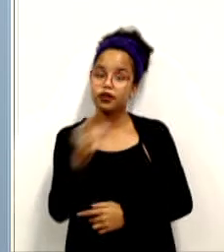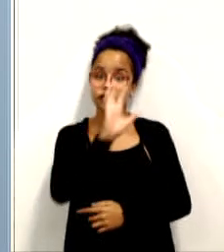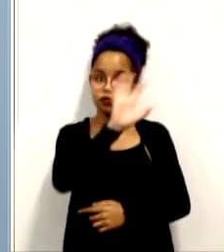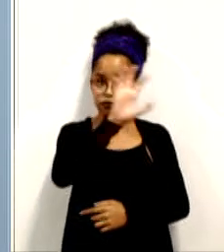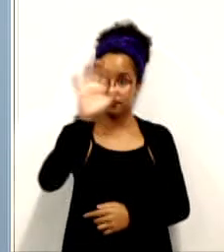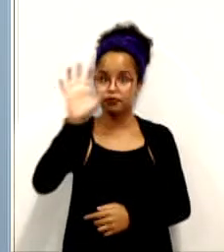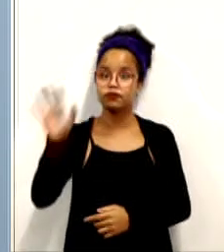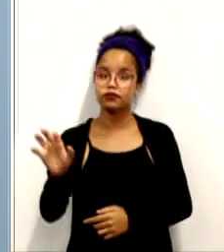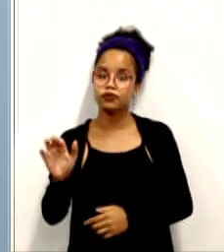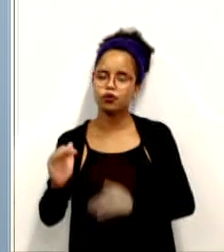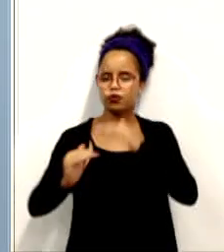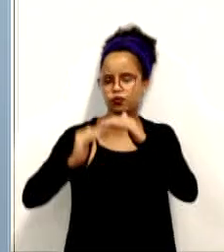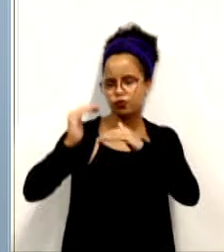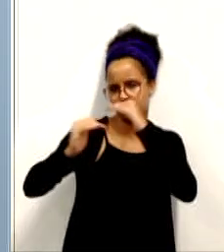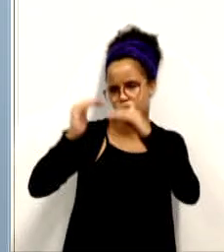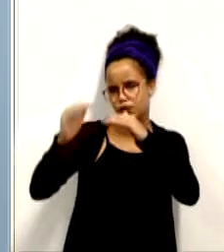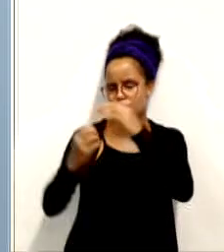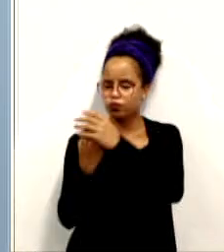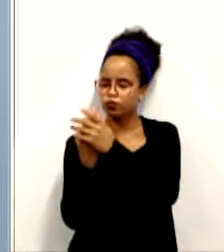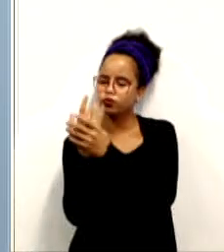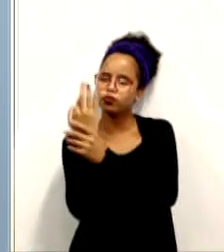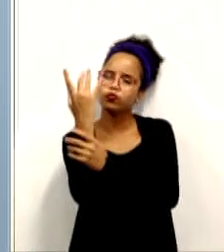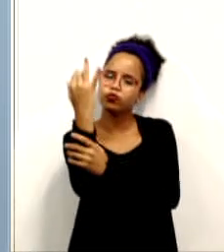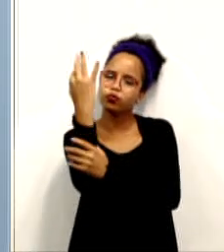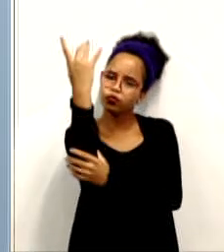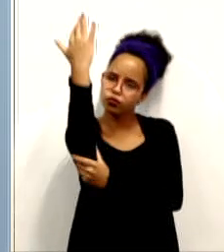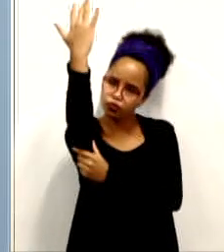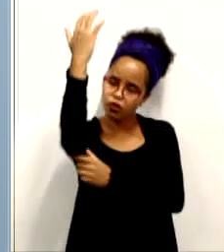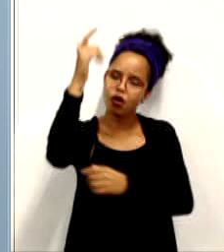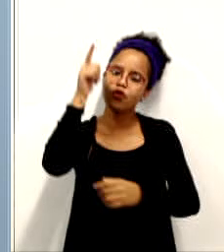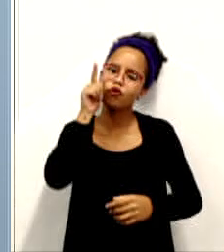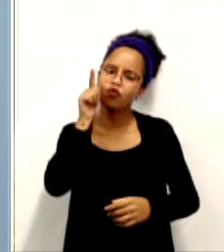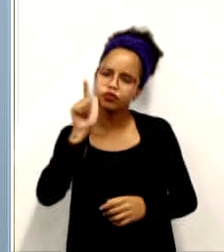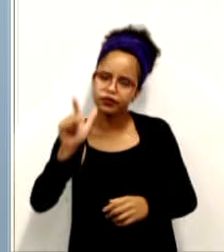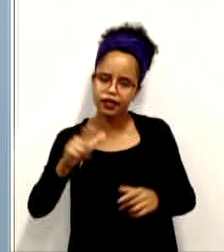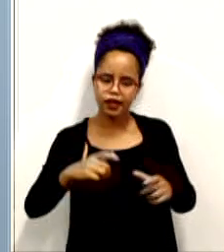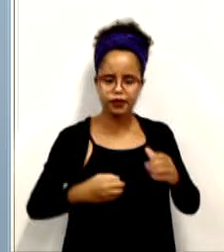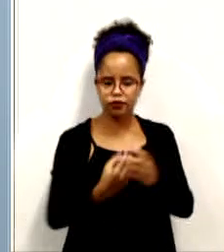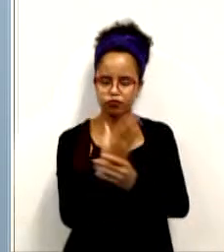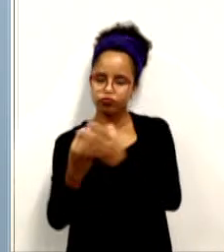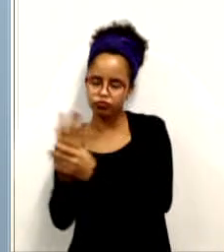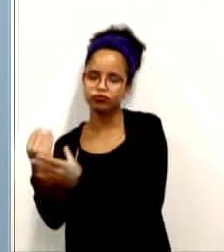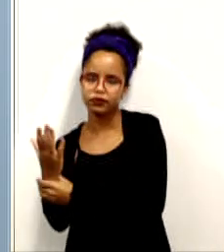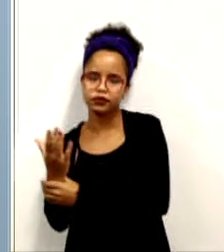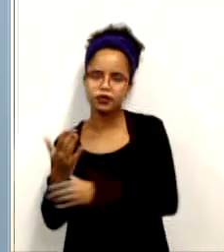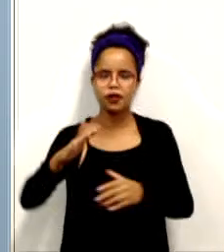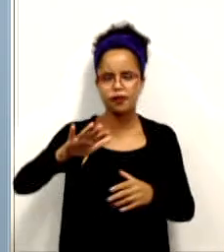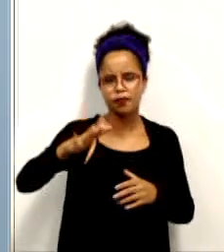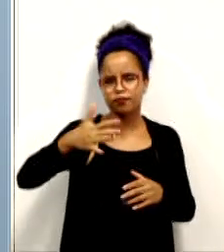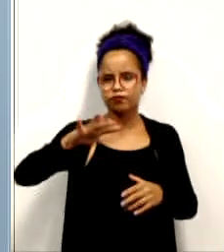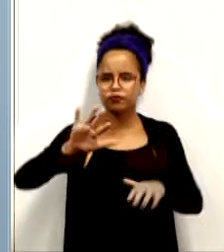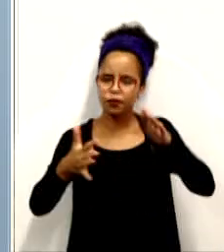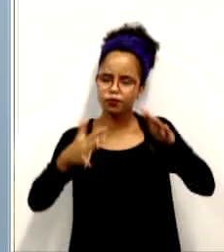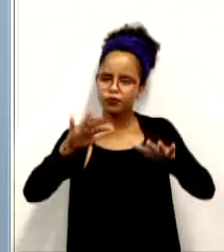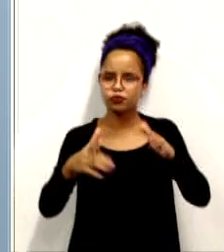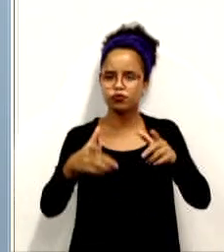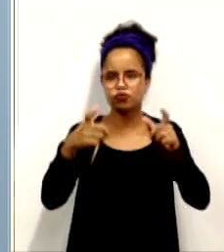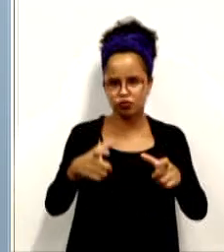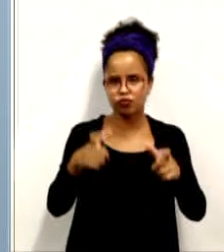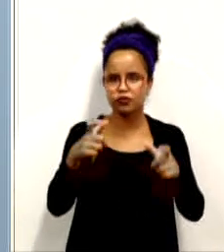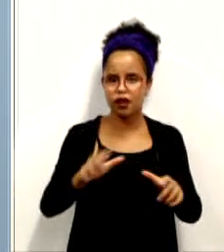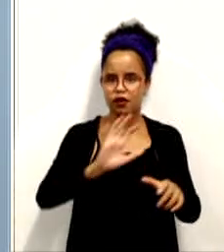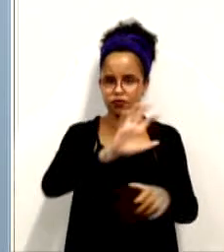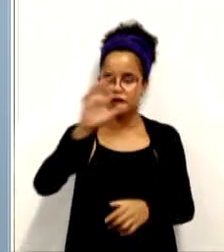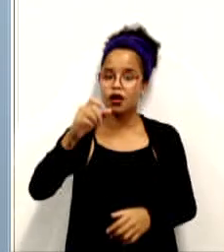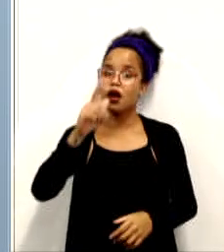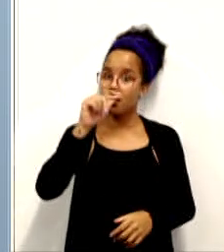crescem, eles conseguem também se reproduzir através das condições de cada região, da água e da luz que recebem.